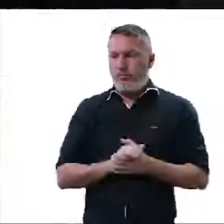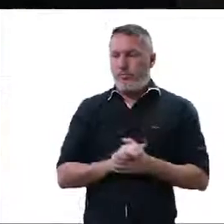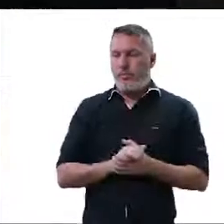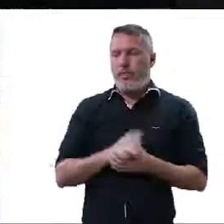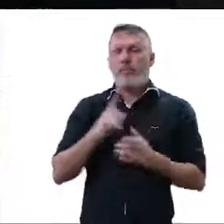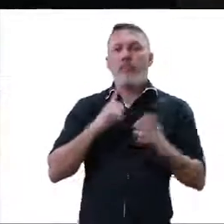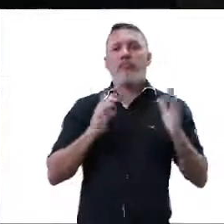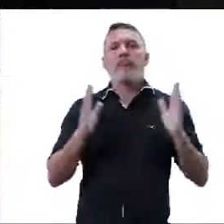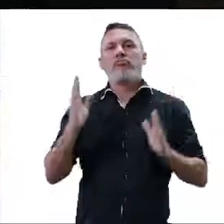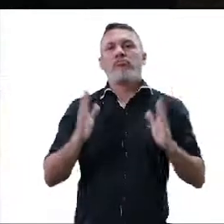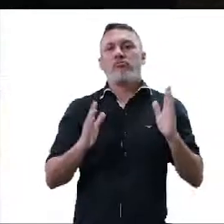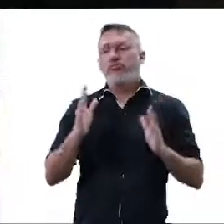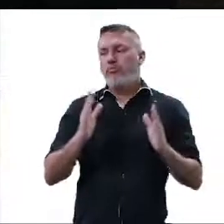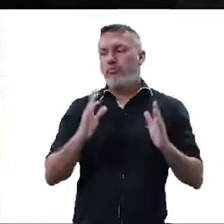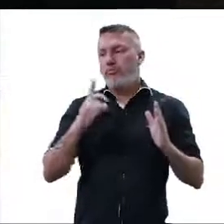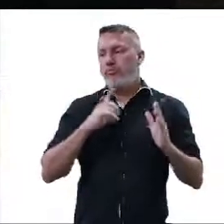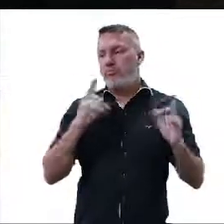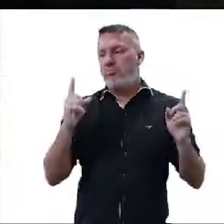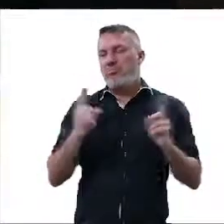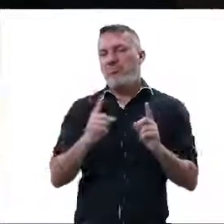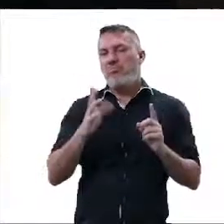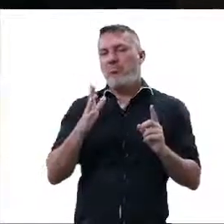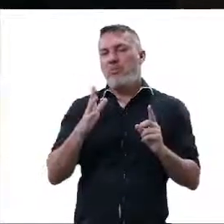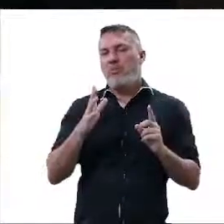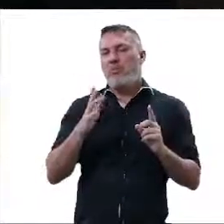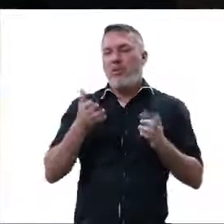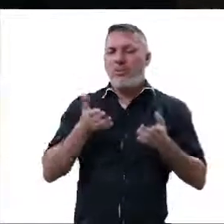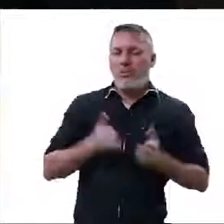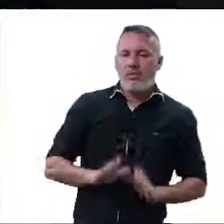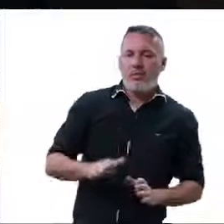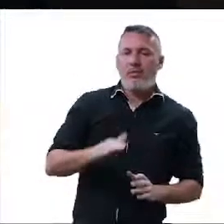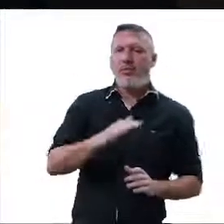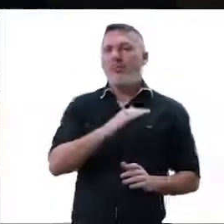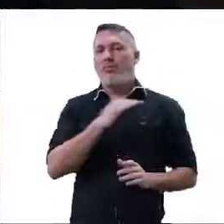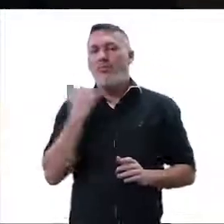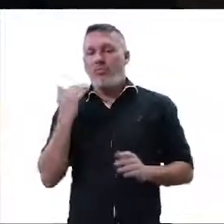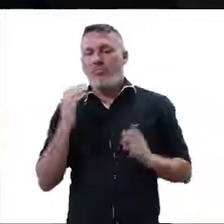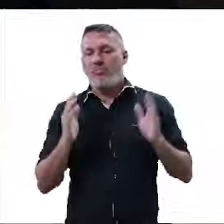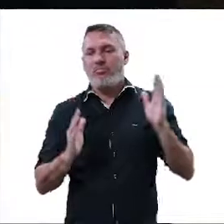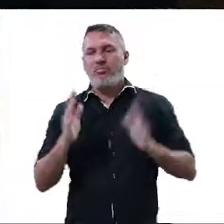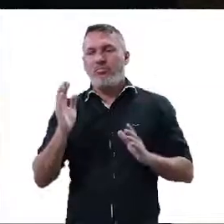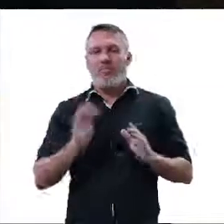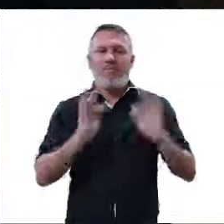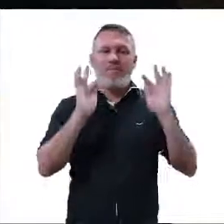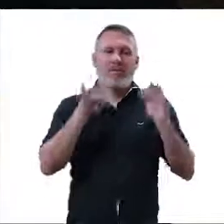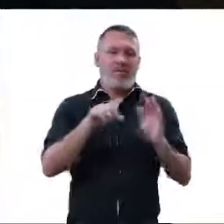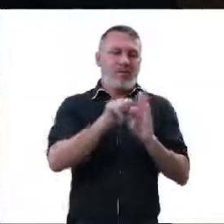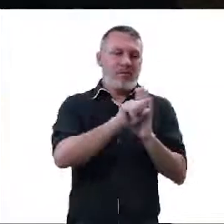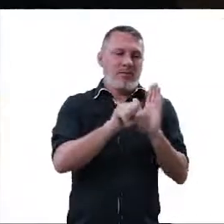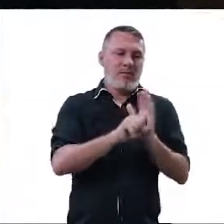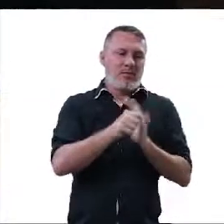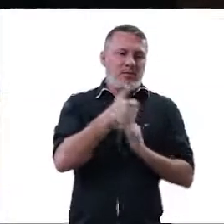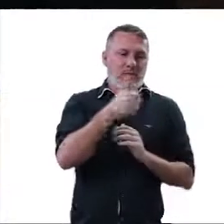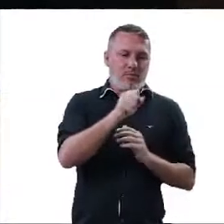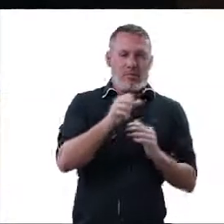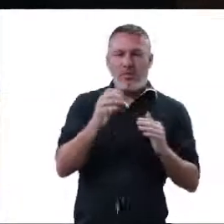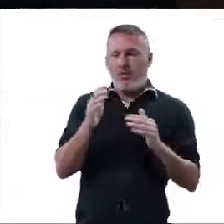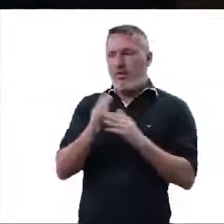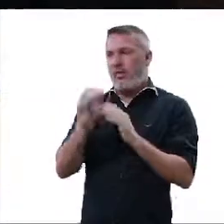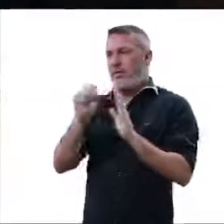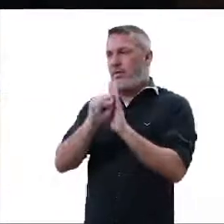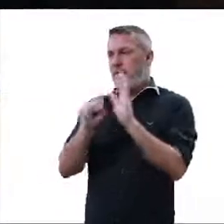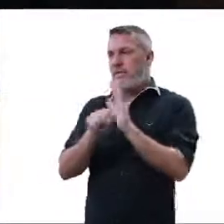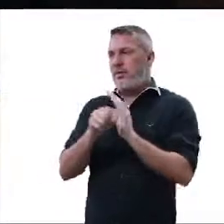vocês podem ver, o tempo de vida dele pega ali o finalzinho do século XVIII, e vai até meados do século XIX. Então,